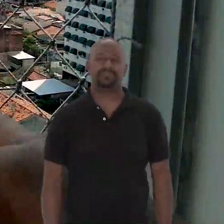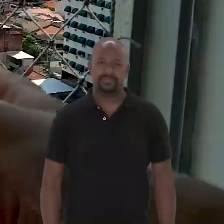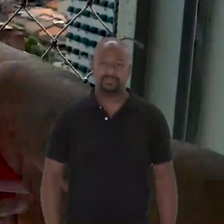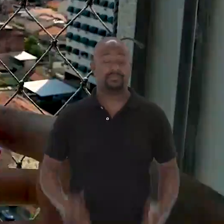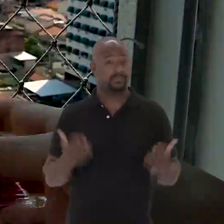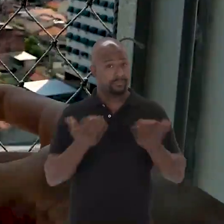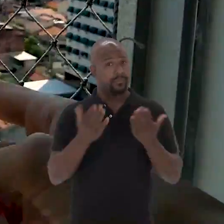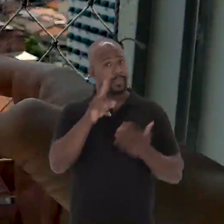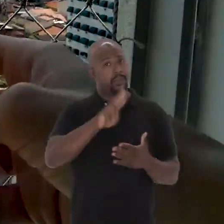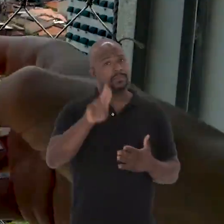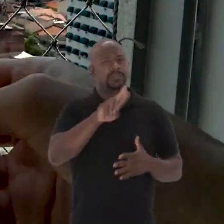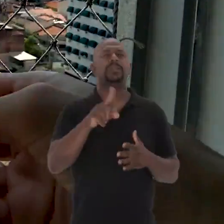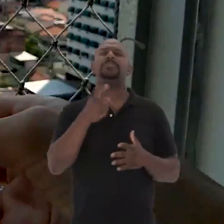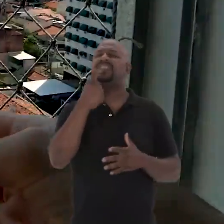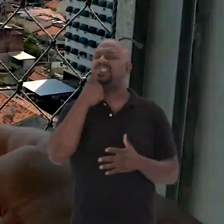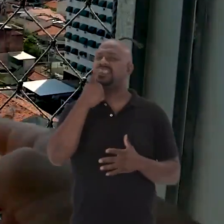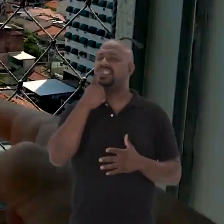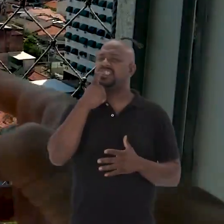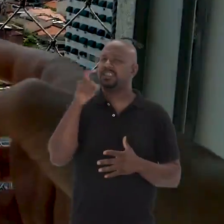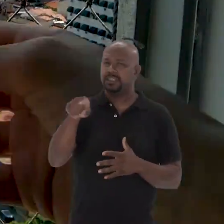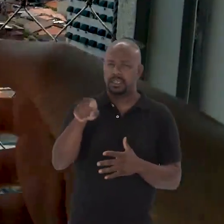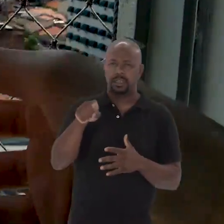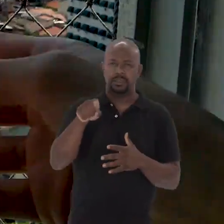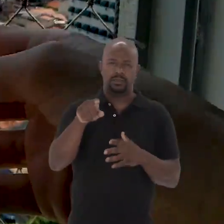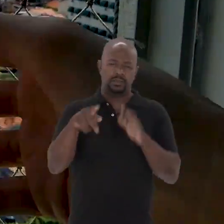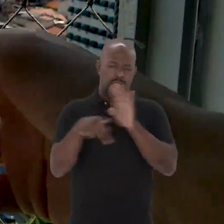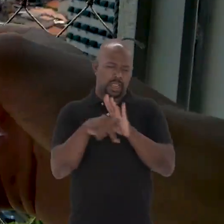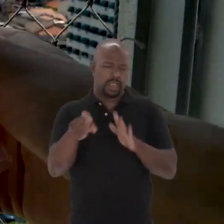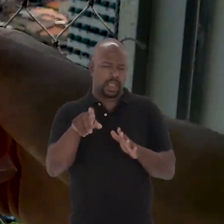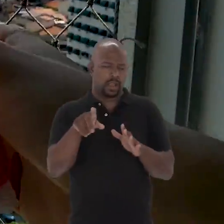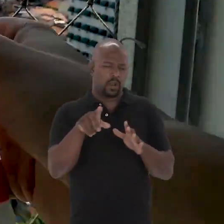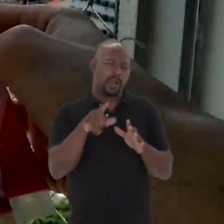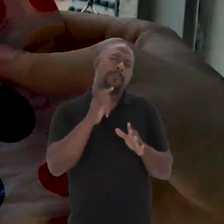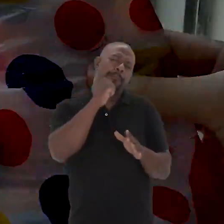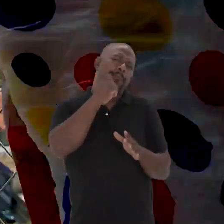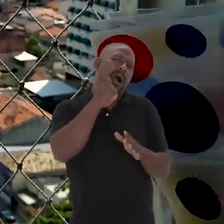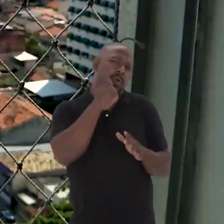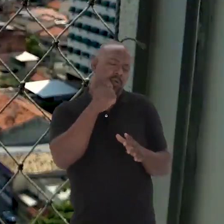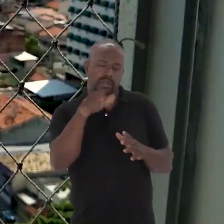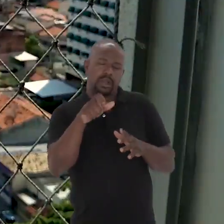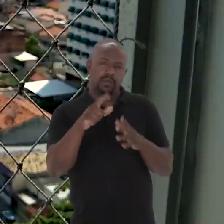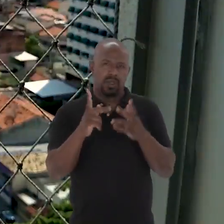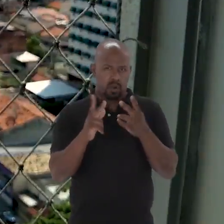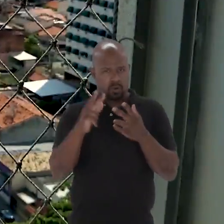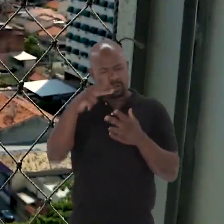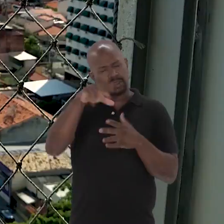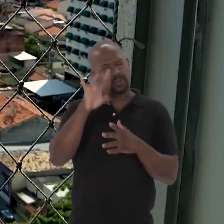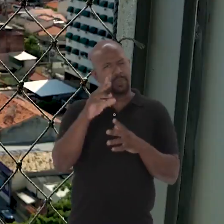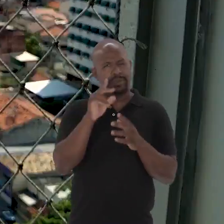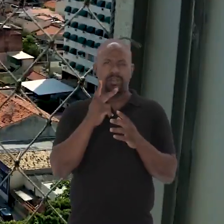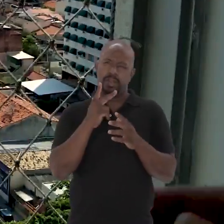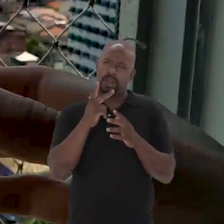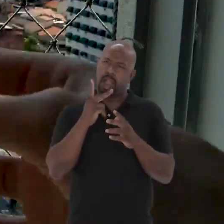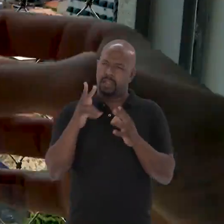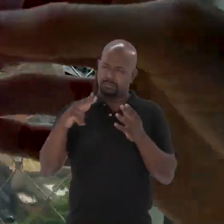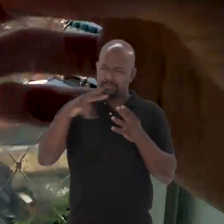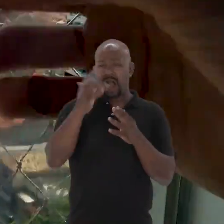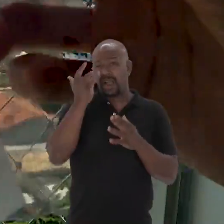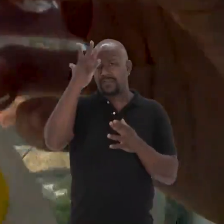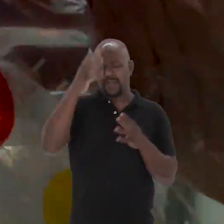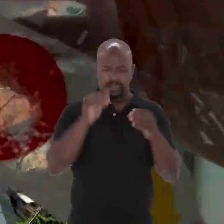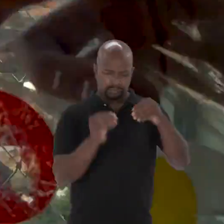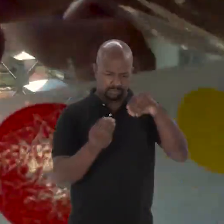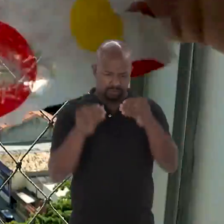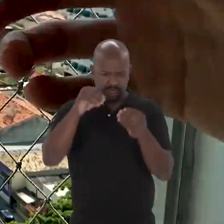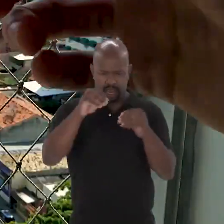Agora eu vou utilizar essa embalagem plástica de pão de forma como o filtro. Eu recortei um pedaço, parte de cima, para facilitar